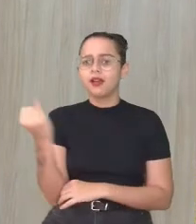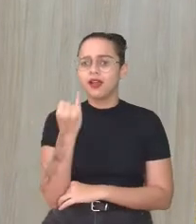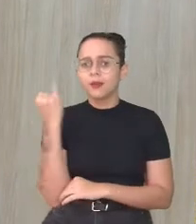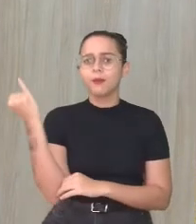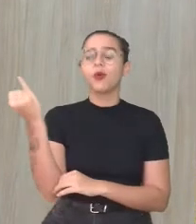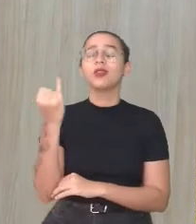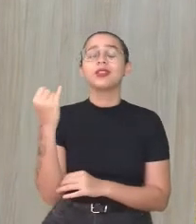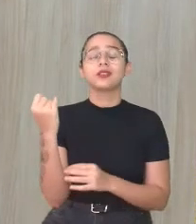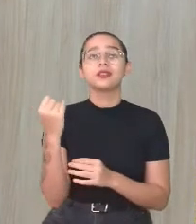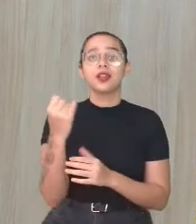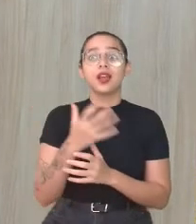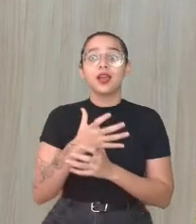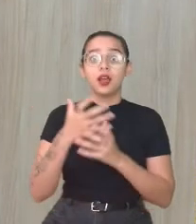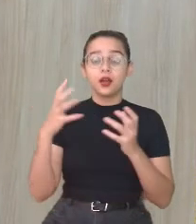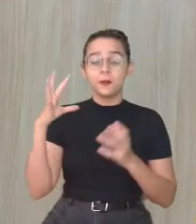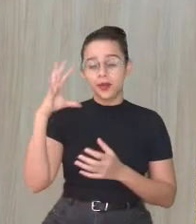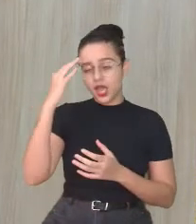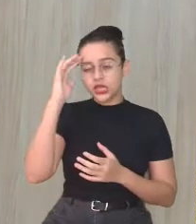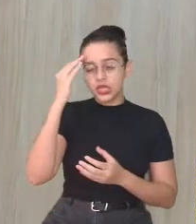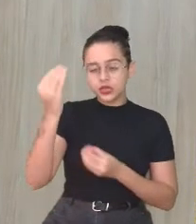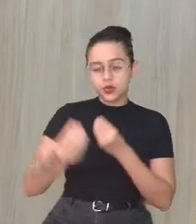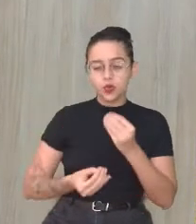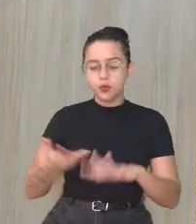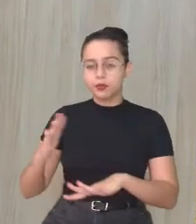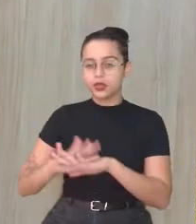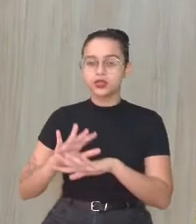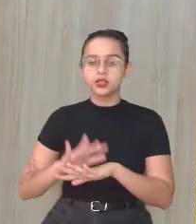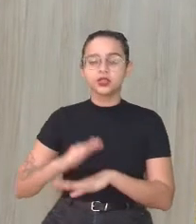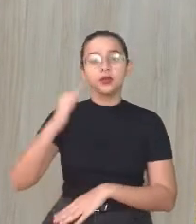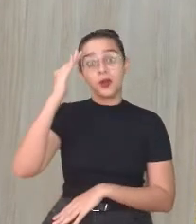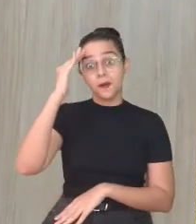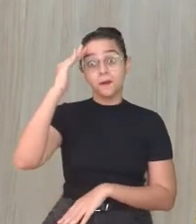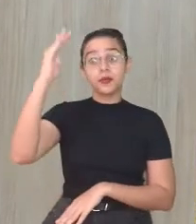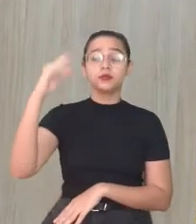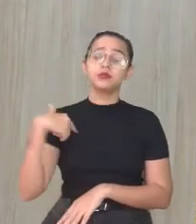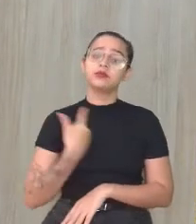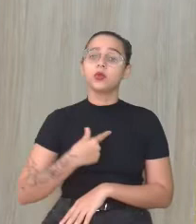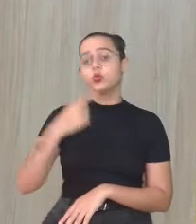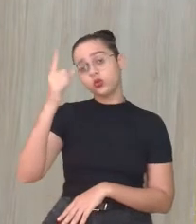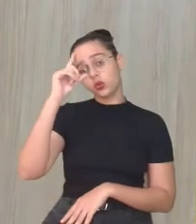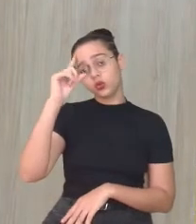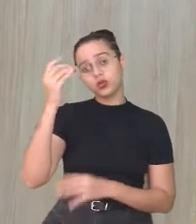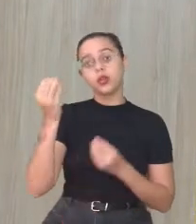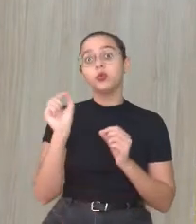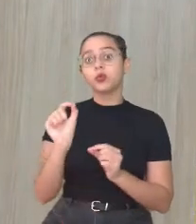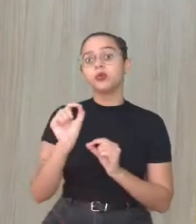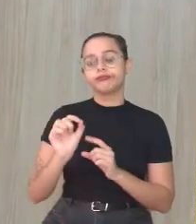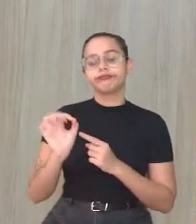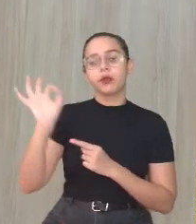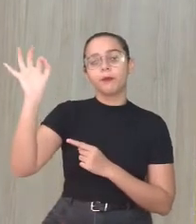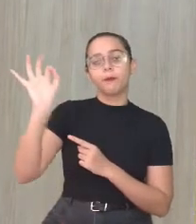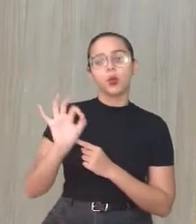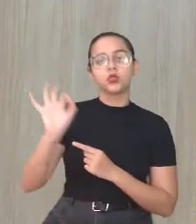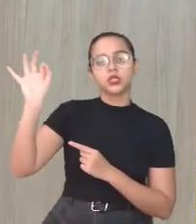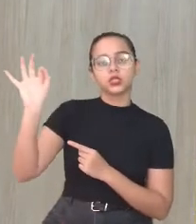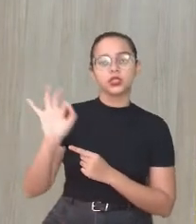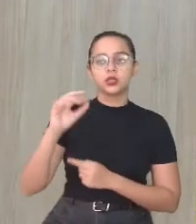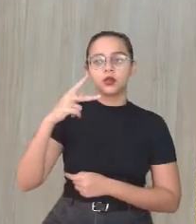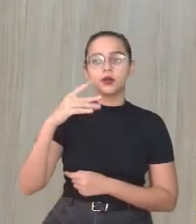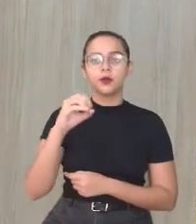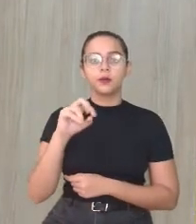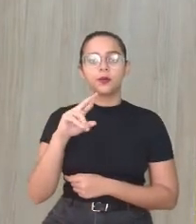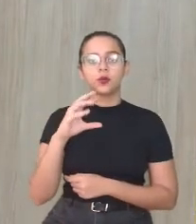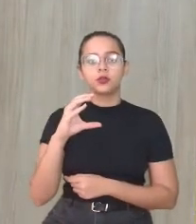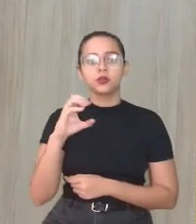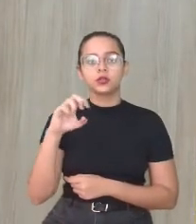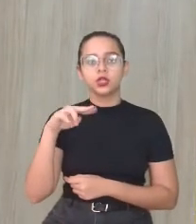muito grande para a compreensão da matemática, principalmente no nosso cotidiano, que é a questão da porcentagem, né? A gente